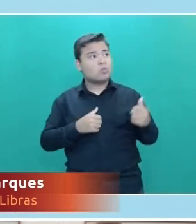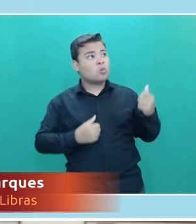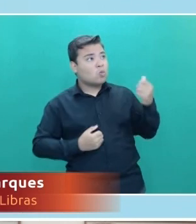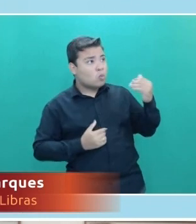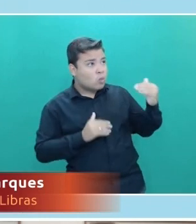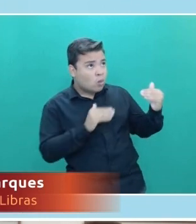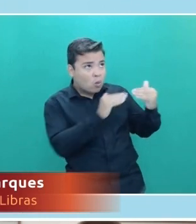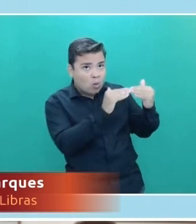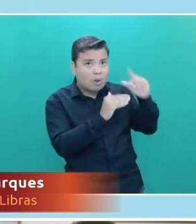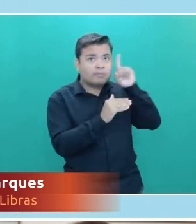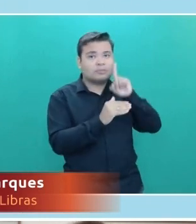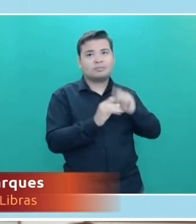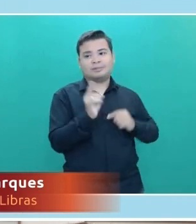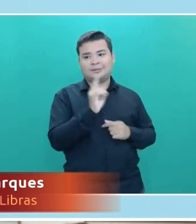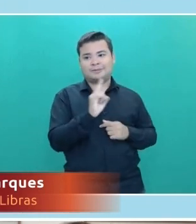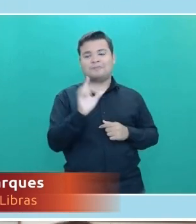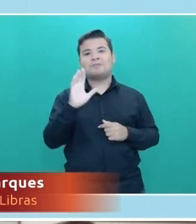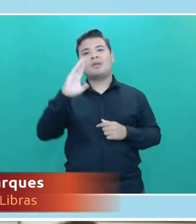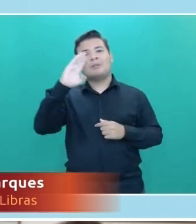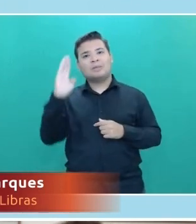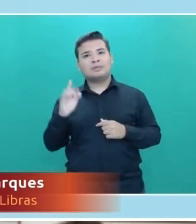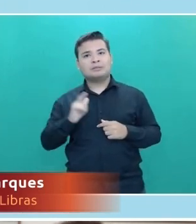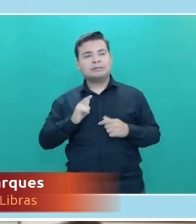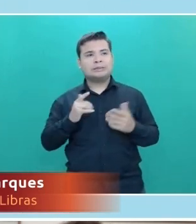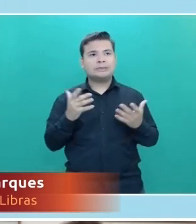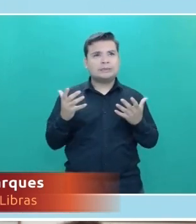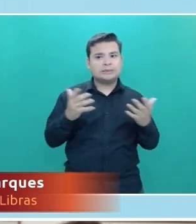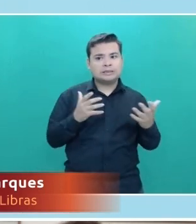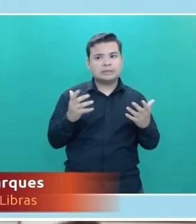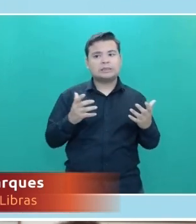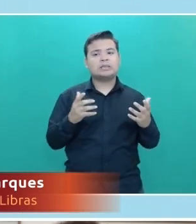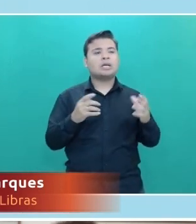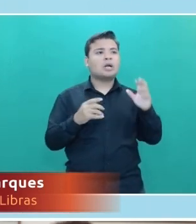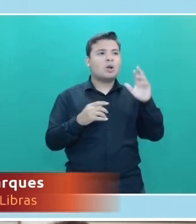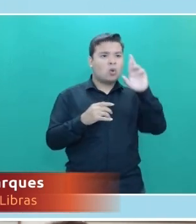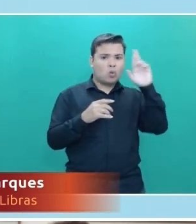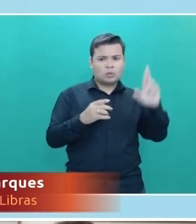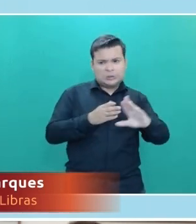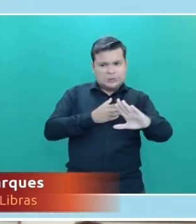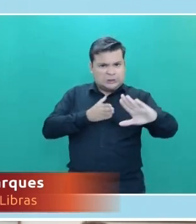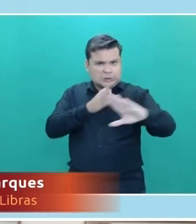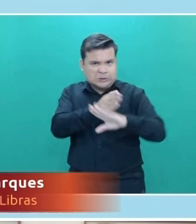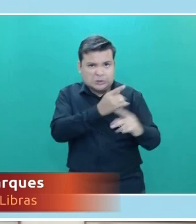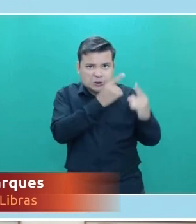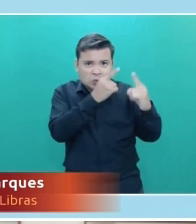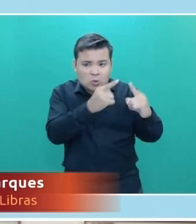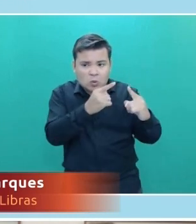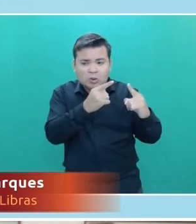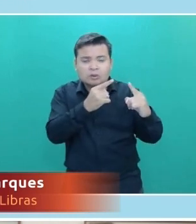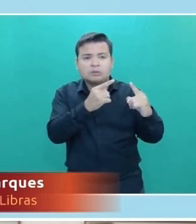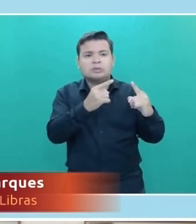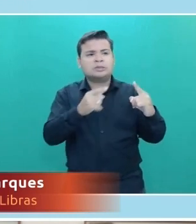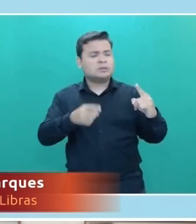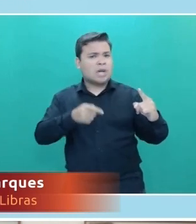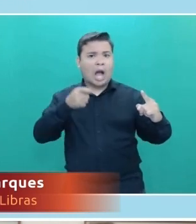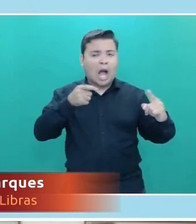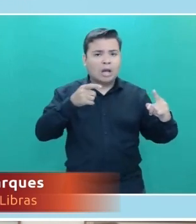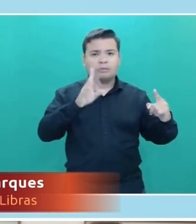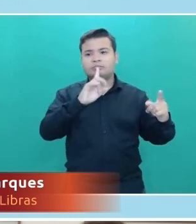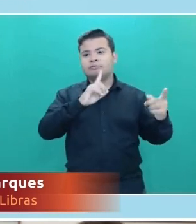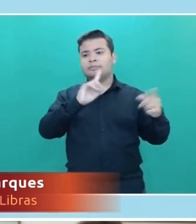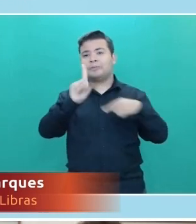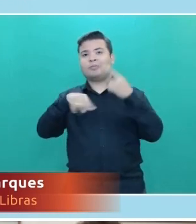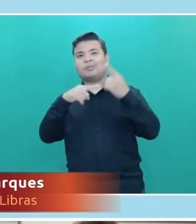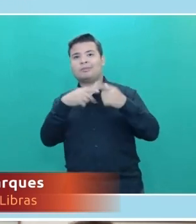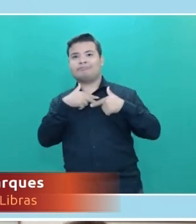veja, o Brasil oscilou entre condenar a invasão russa e declarar neutralidade.